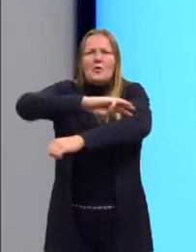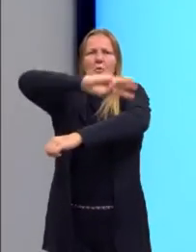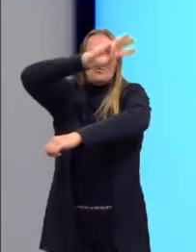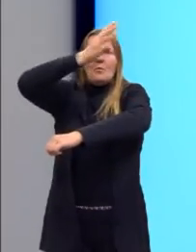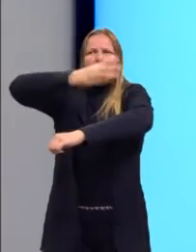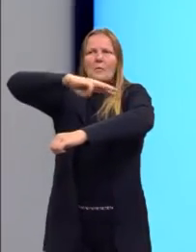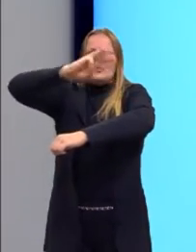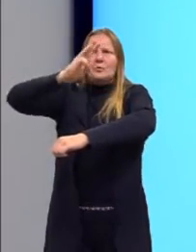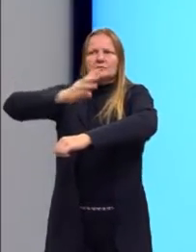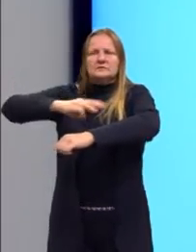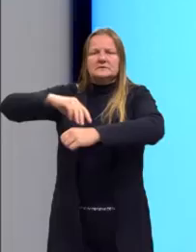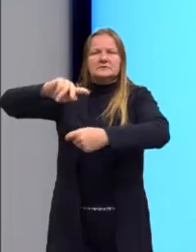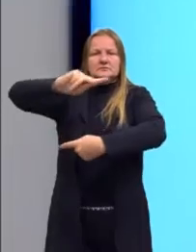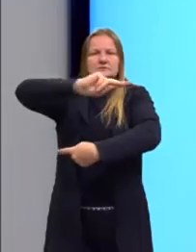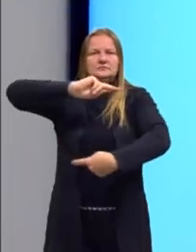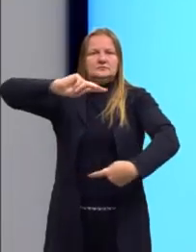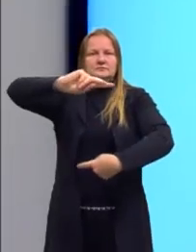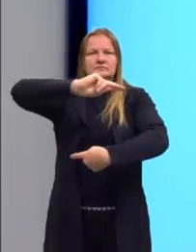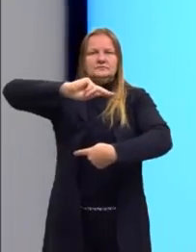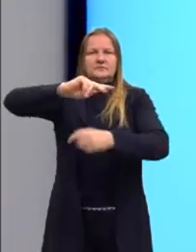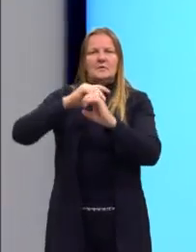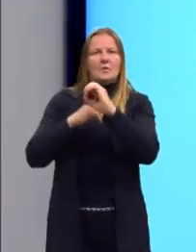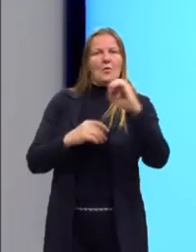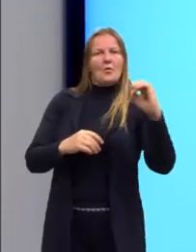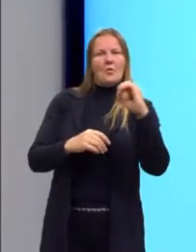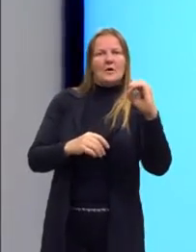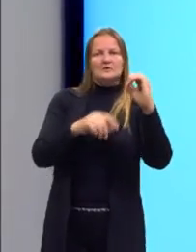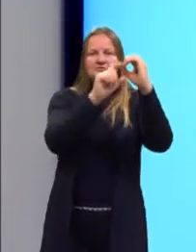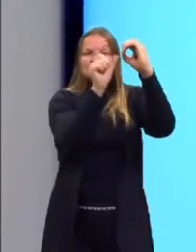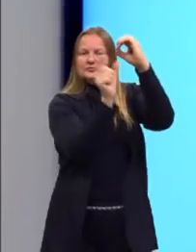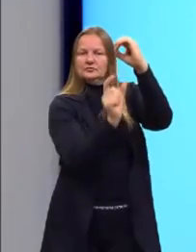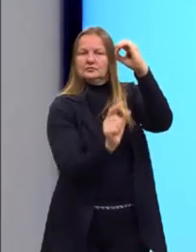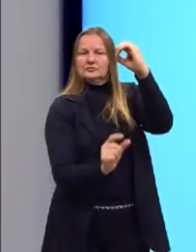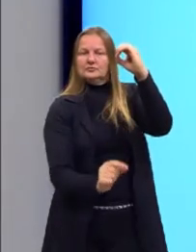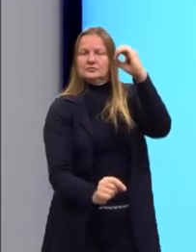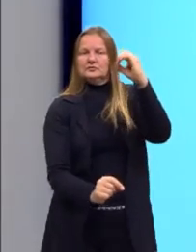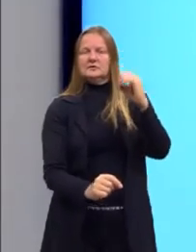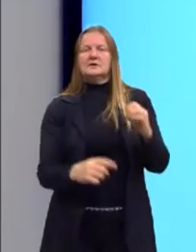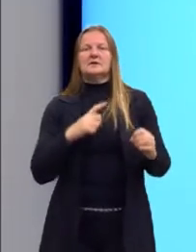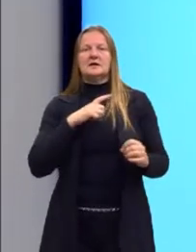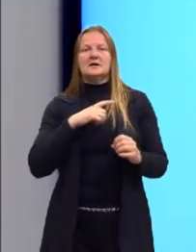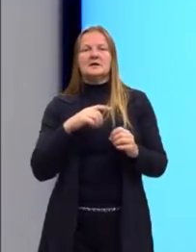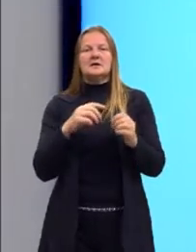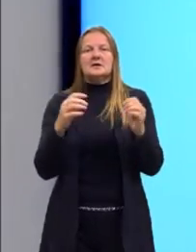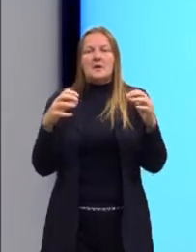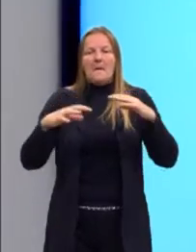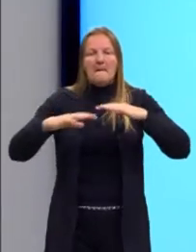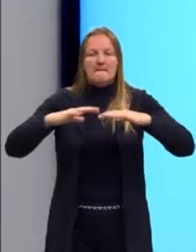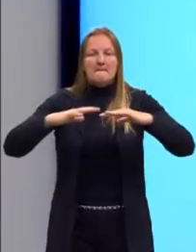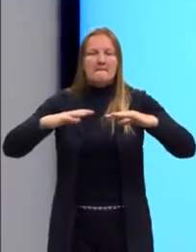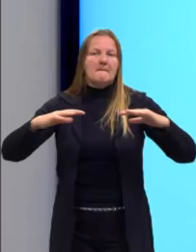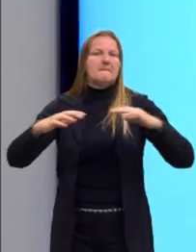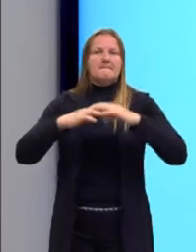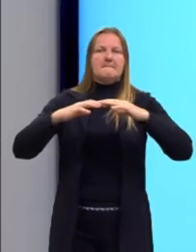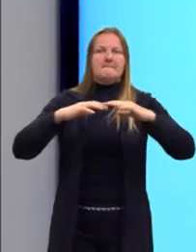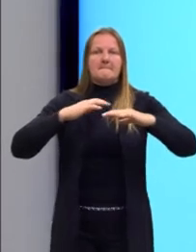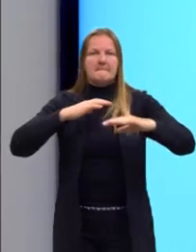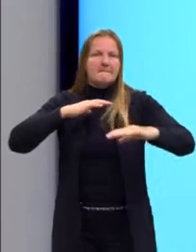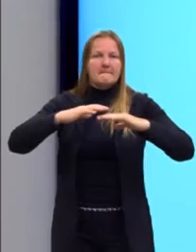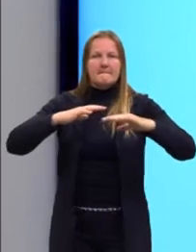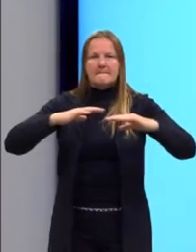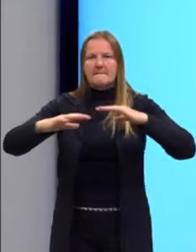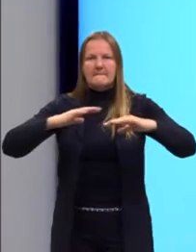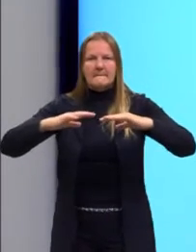montanha justamente nessa parte mais a oeste que aonde nós temos os choques das placas tectônicas e nós vamos ver justamente